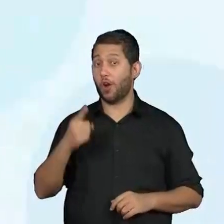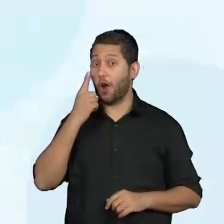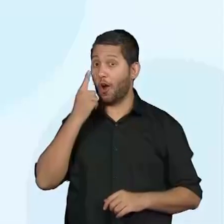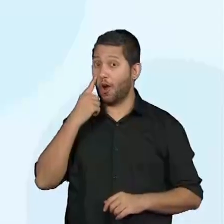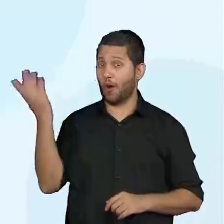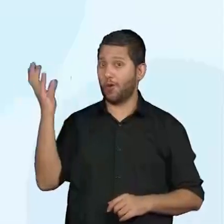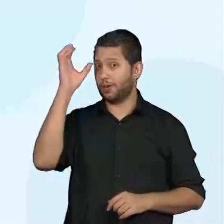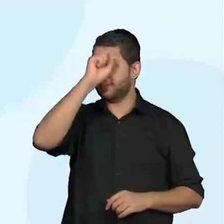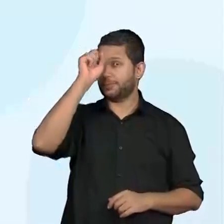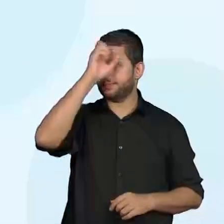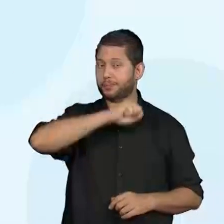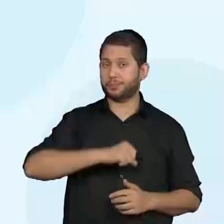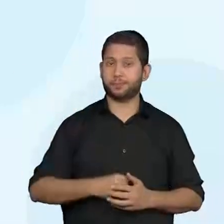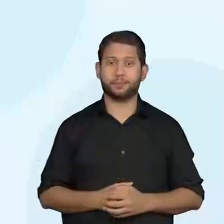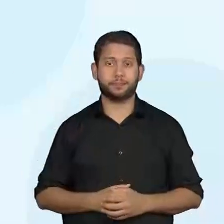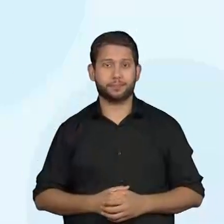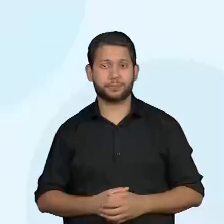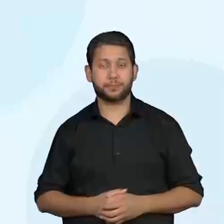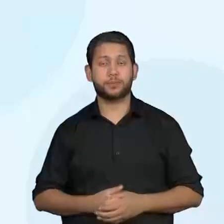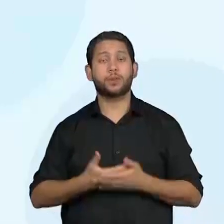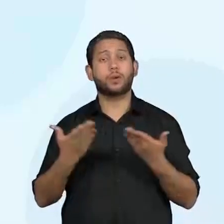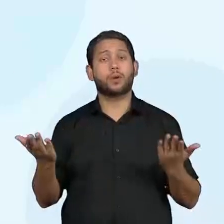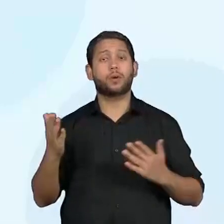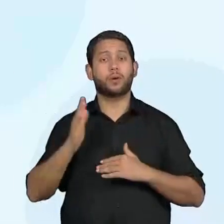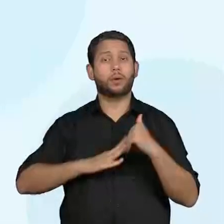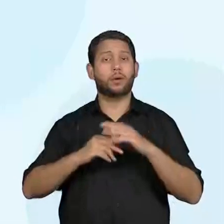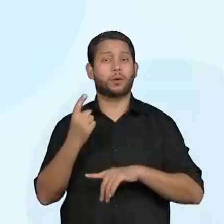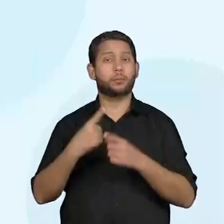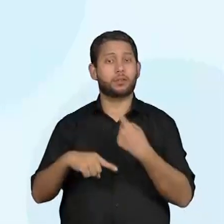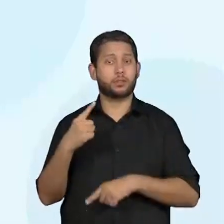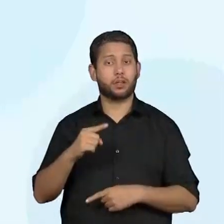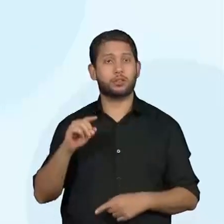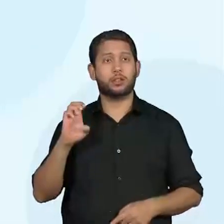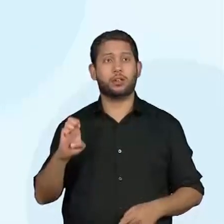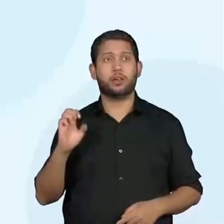aprender. Nós vamos trabalhar com a habilidade